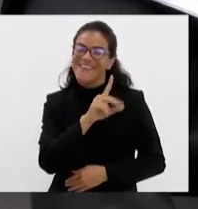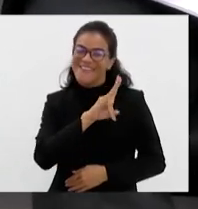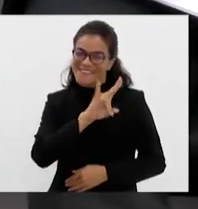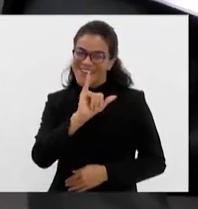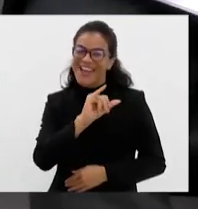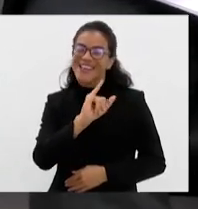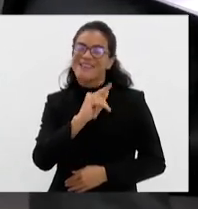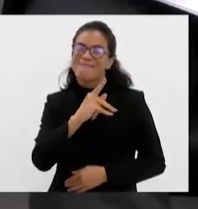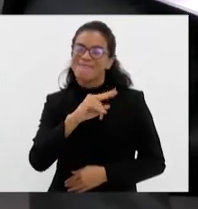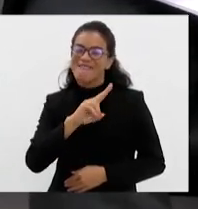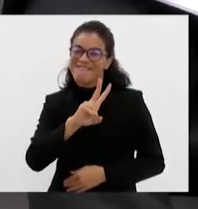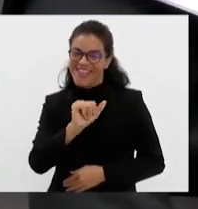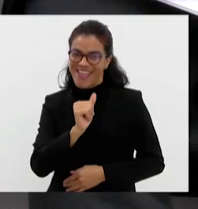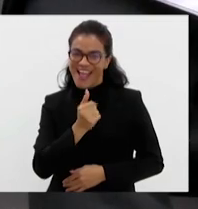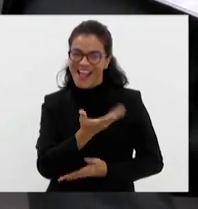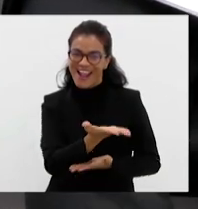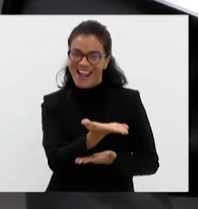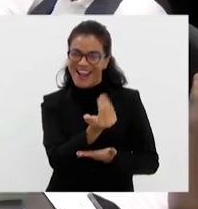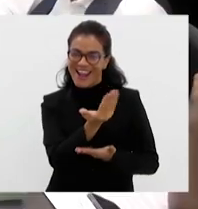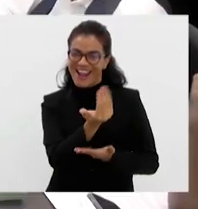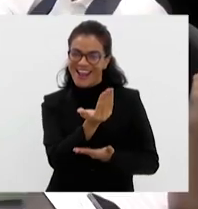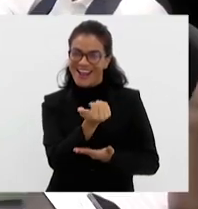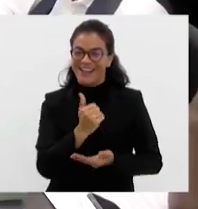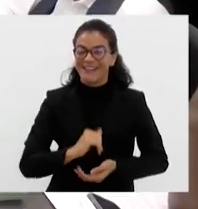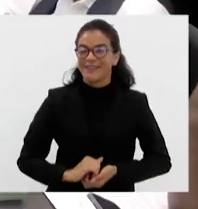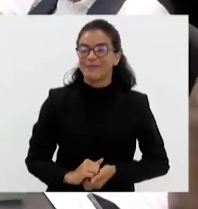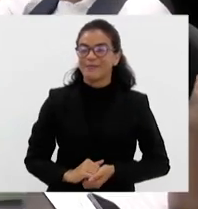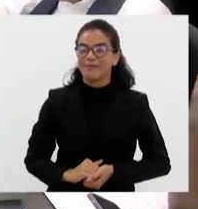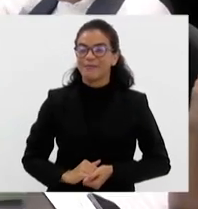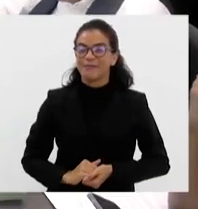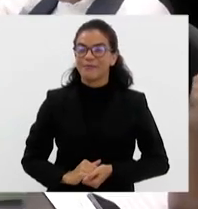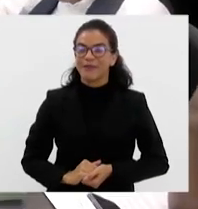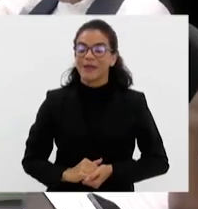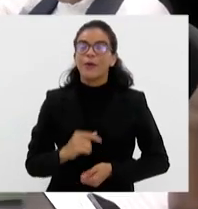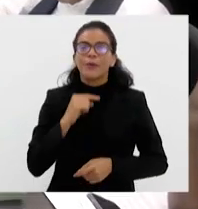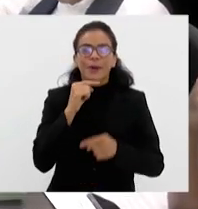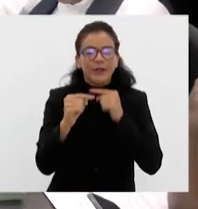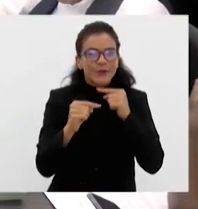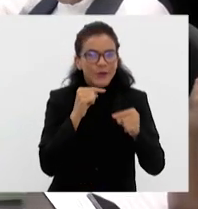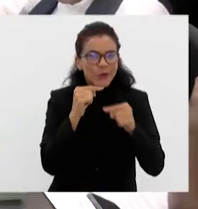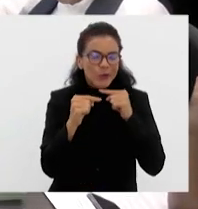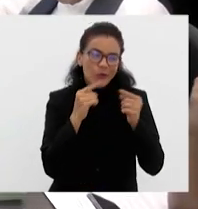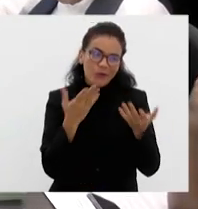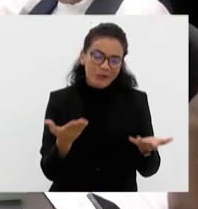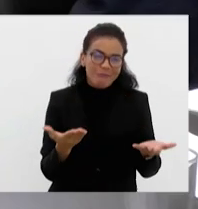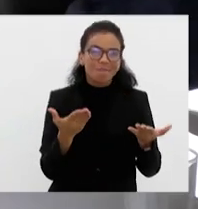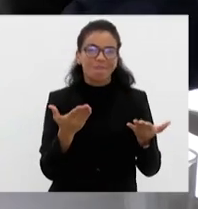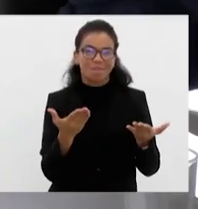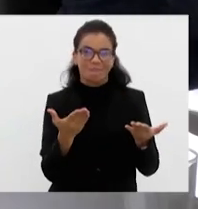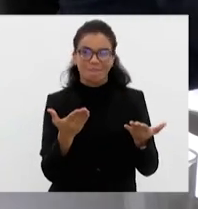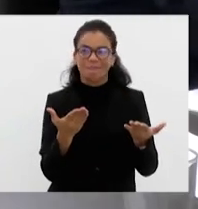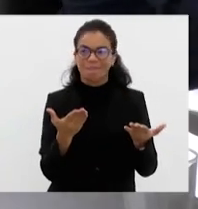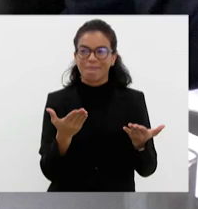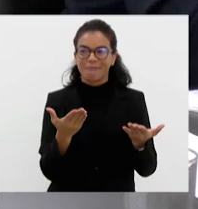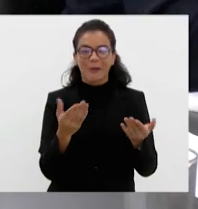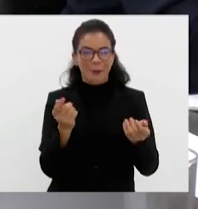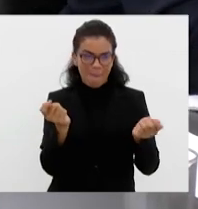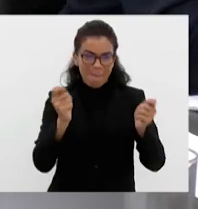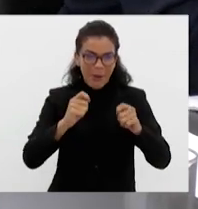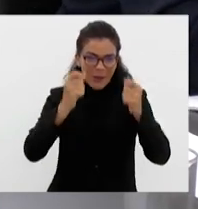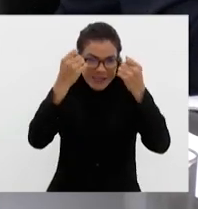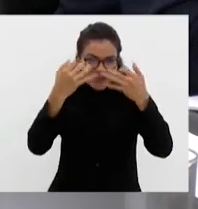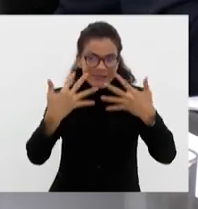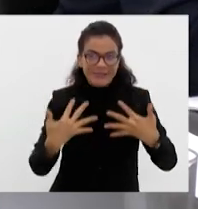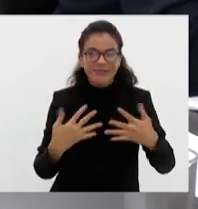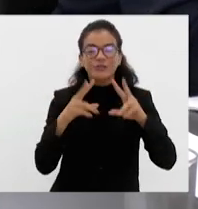no caixa. Deputado Luiz Paulo, tem uma... Aí é uma dúvida mesmo, a excelência pode esclarecer aqui.